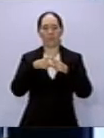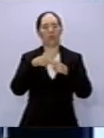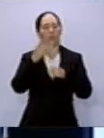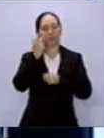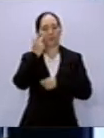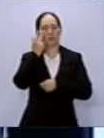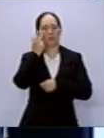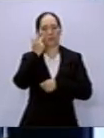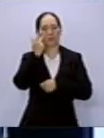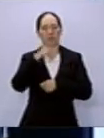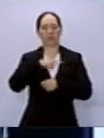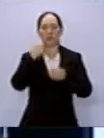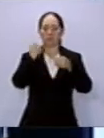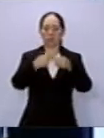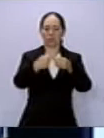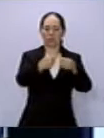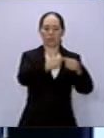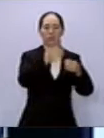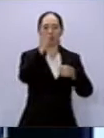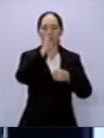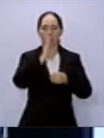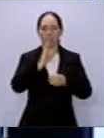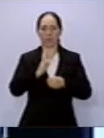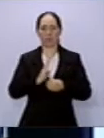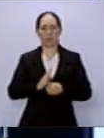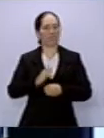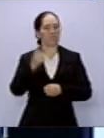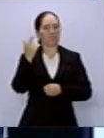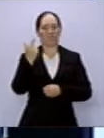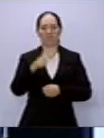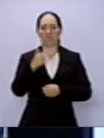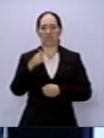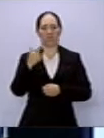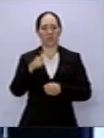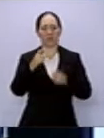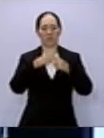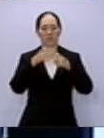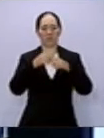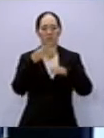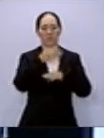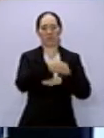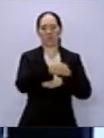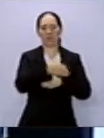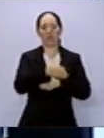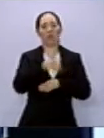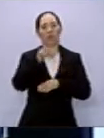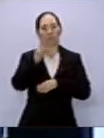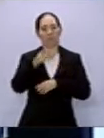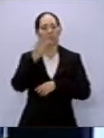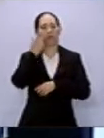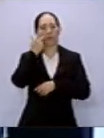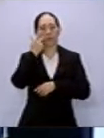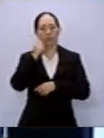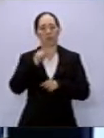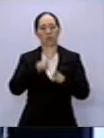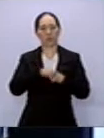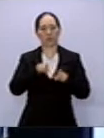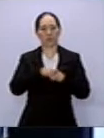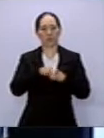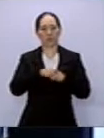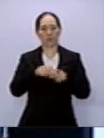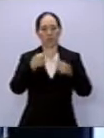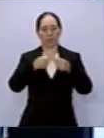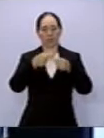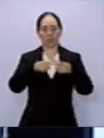normal você ter cidades brasileiras onde não existe atuação de um médico e é normal e Cruzeiro você tem em